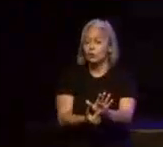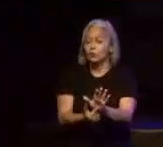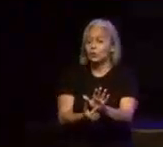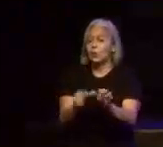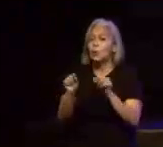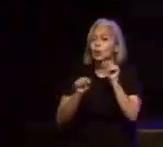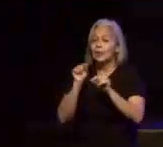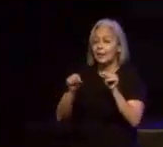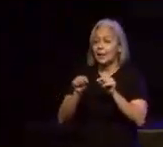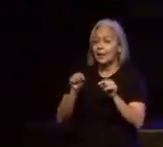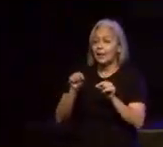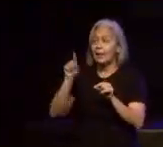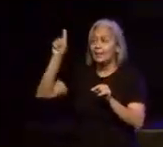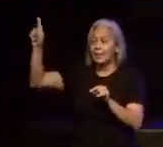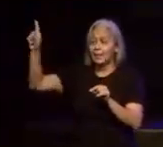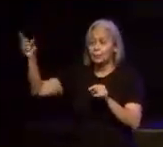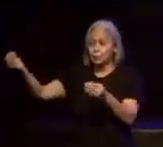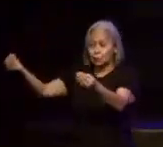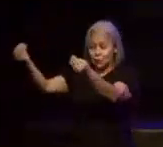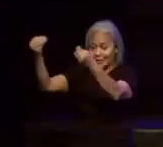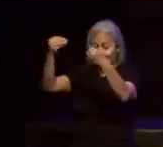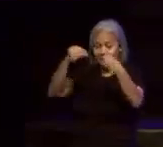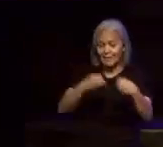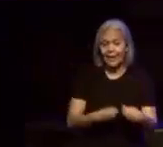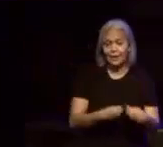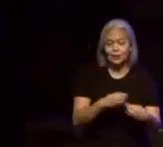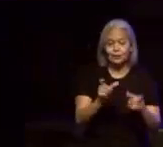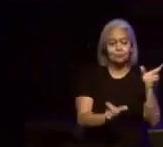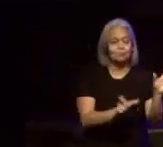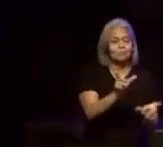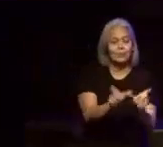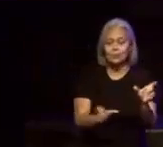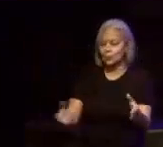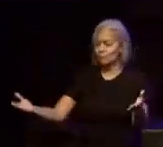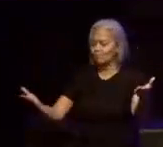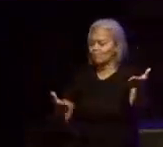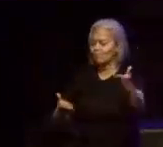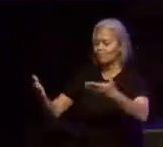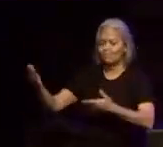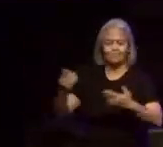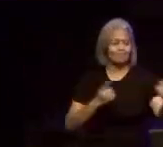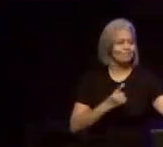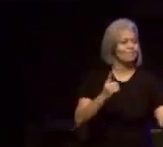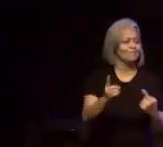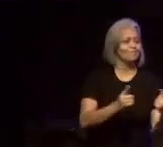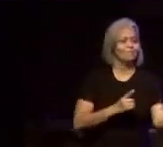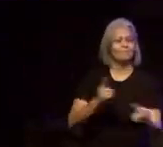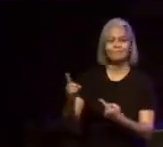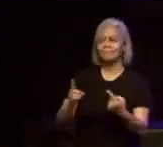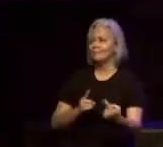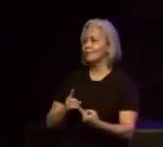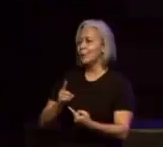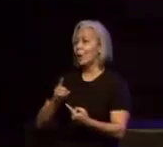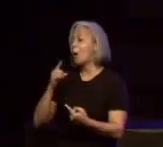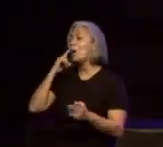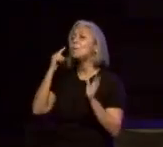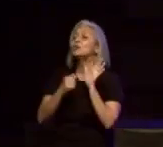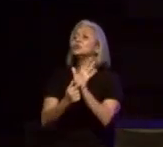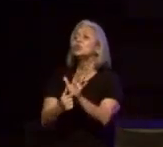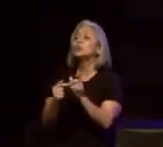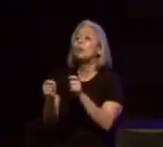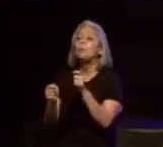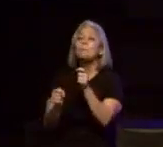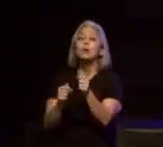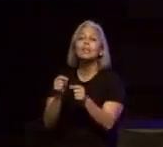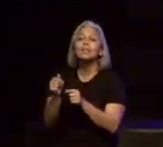traz pessoas que em algum nível representam Ele, que mostram um pouquinho de quem Ele é. Agora, claro que